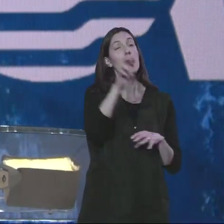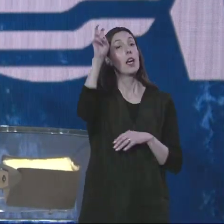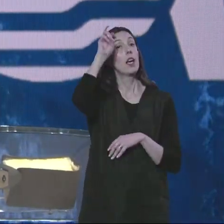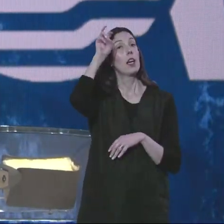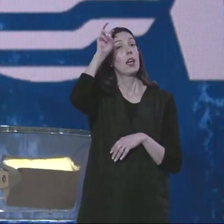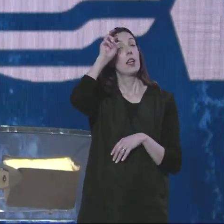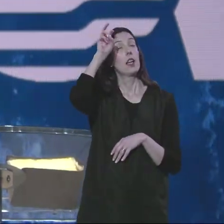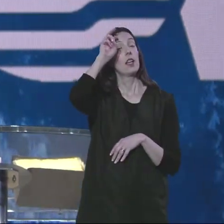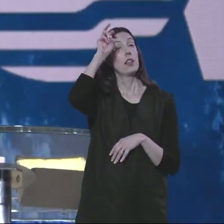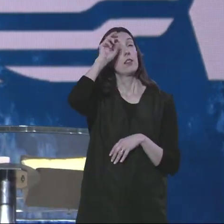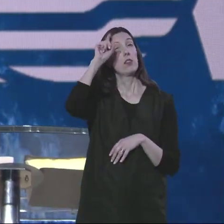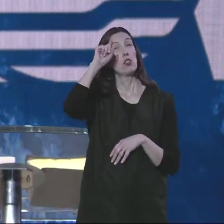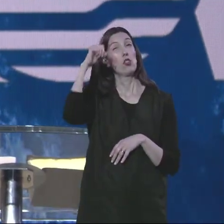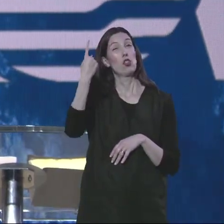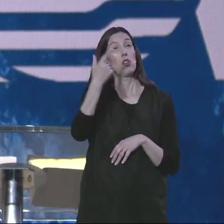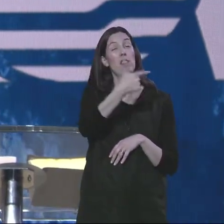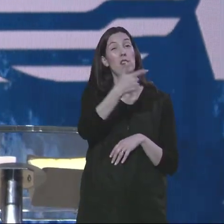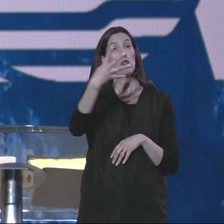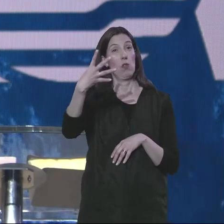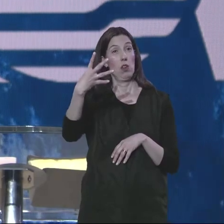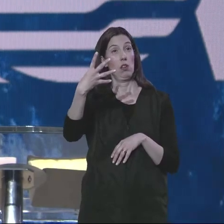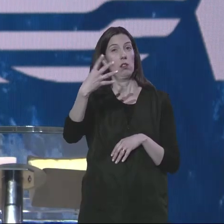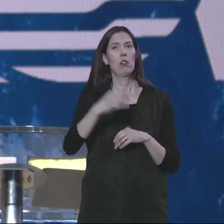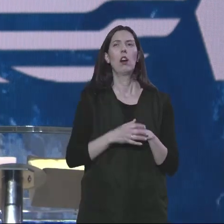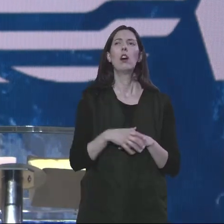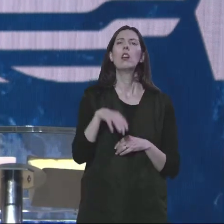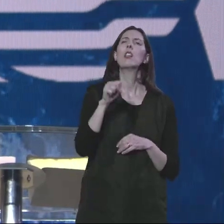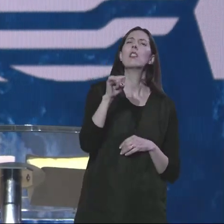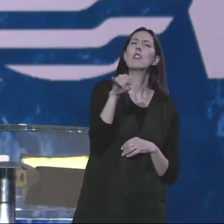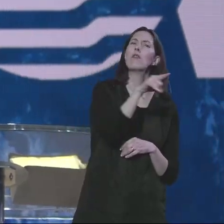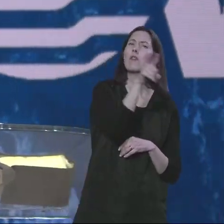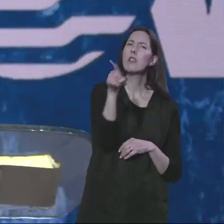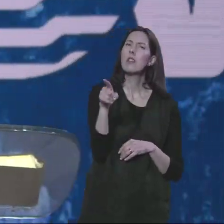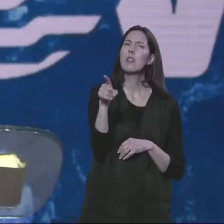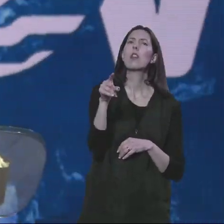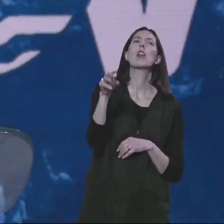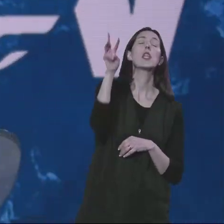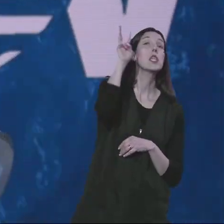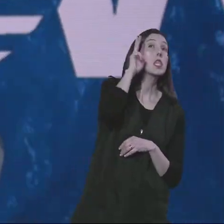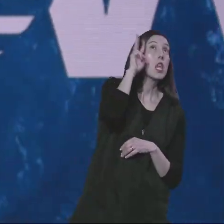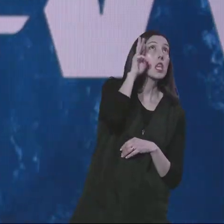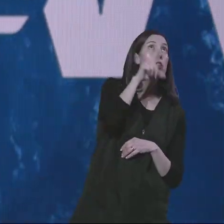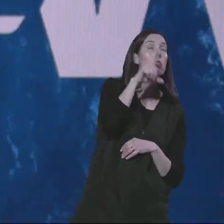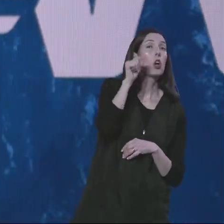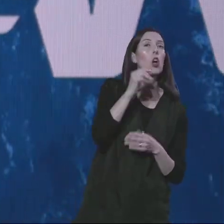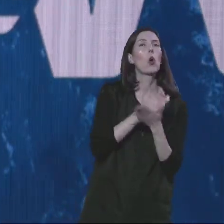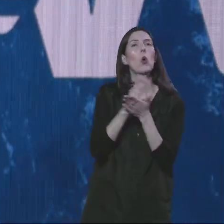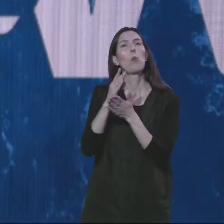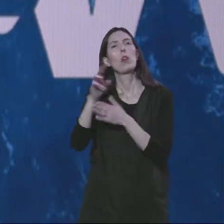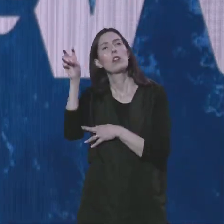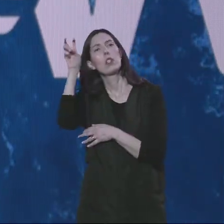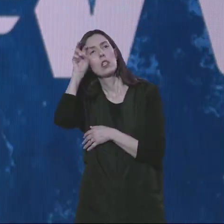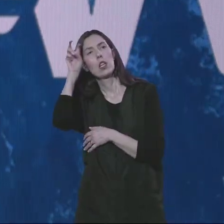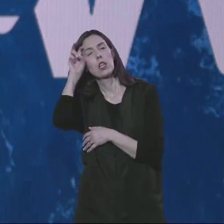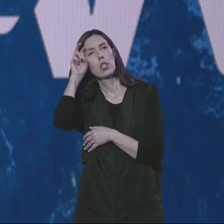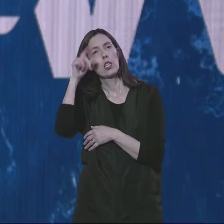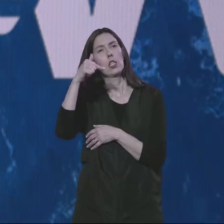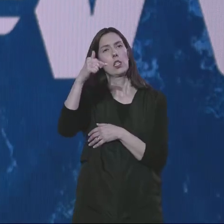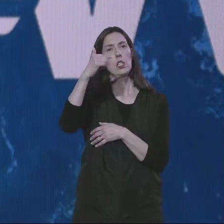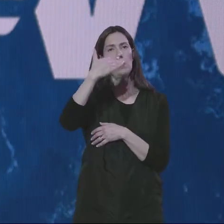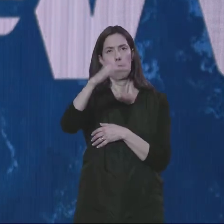quinta, dia 24. Tá? Mesmo quem escolher na terça-feira, começa na quinta, às 7h30